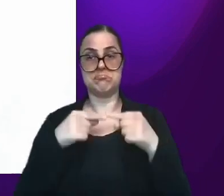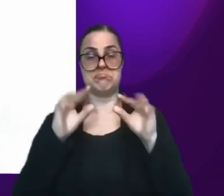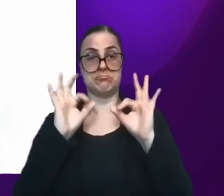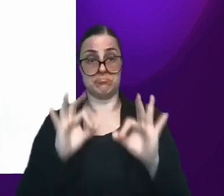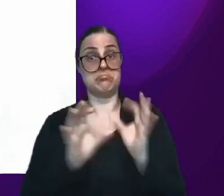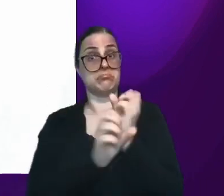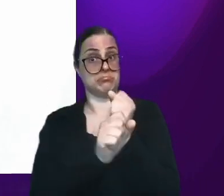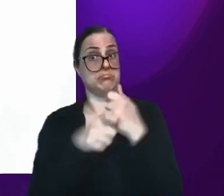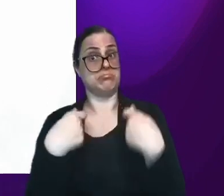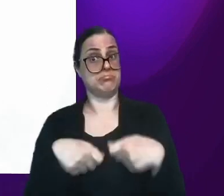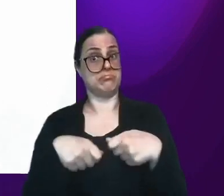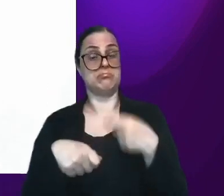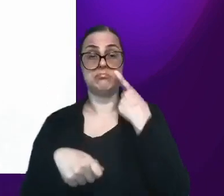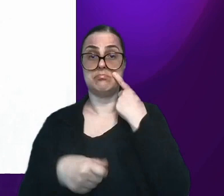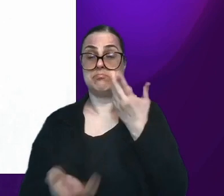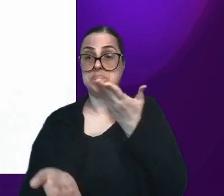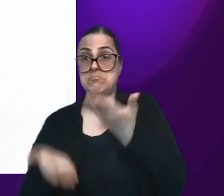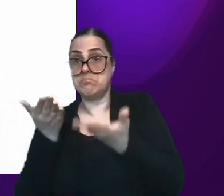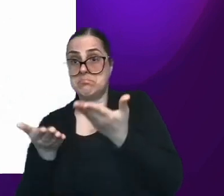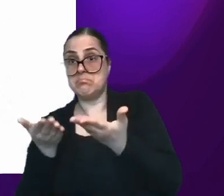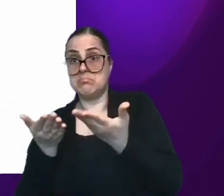do balanço ou do ganho de peso,